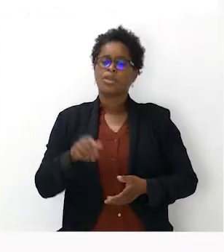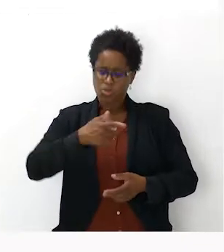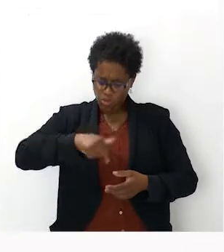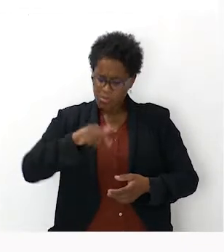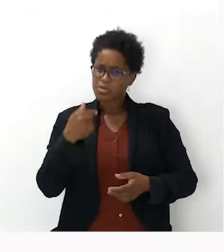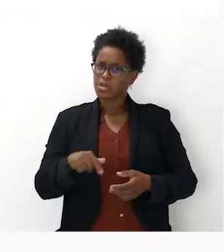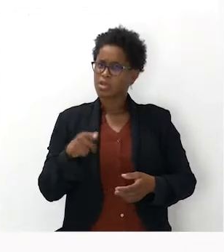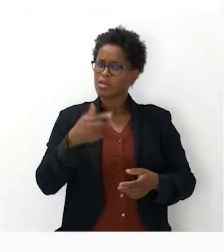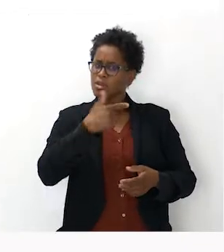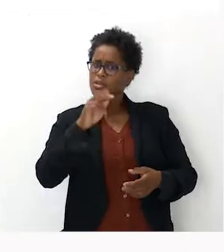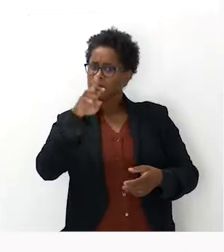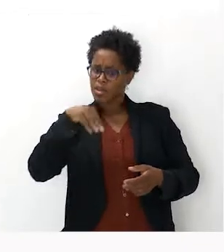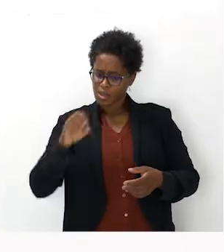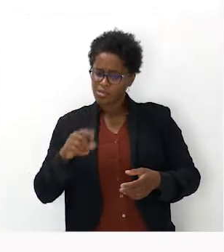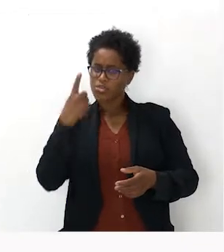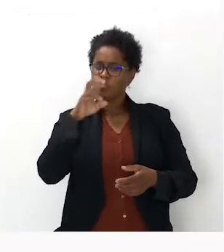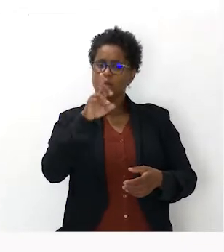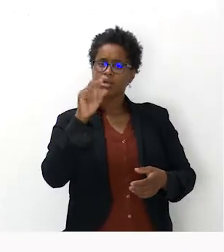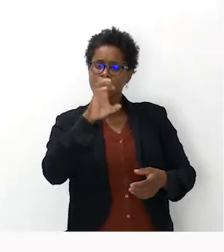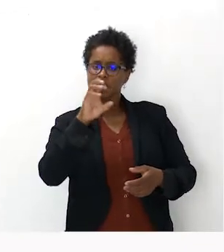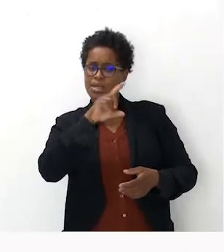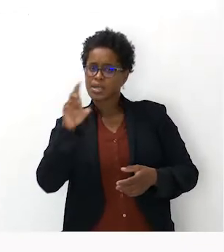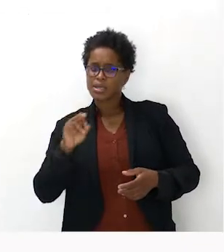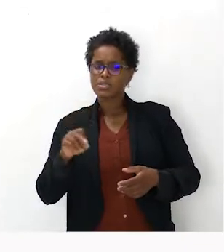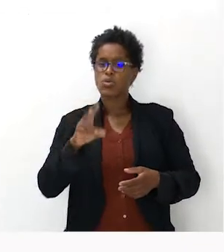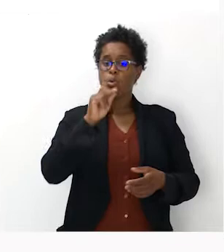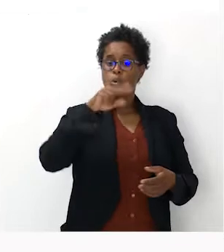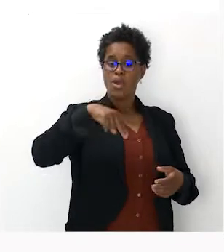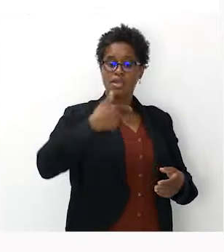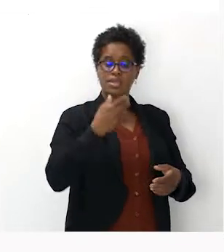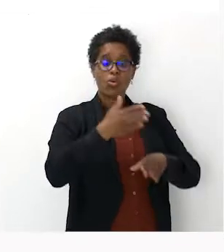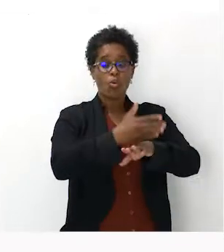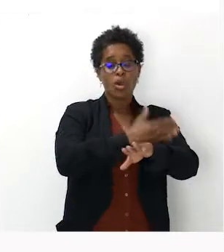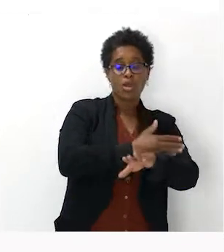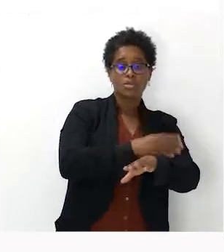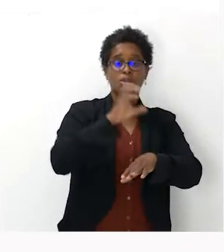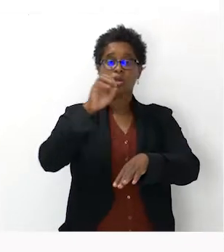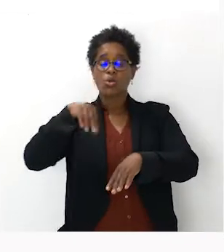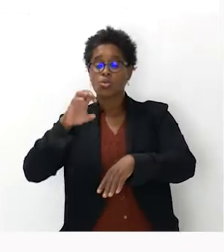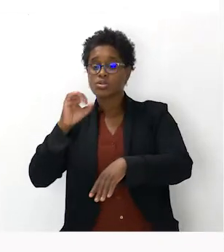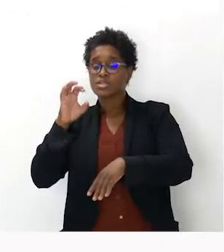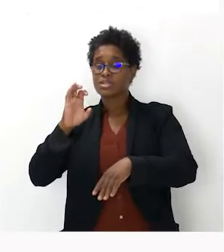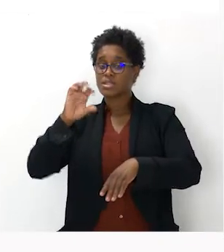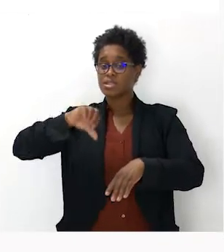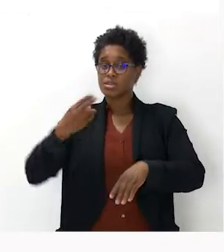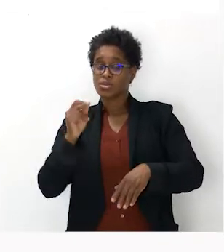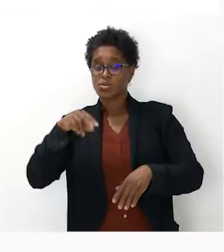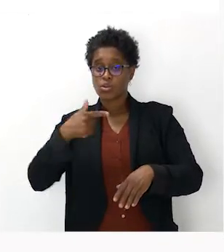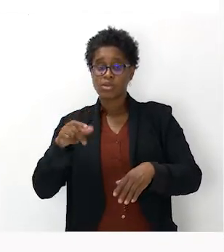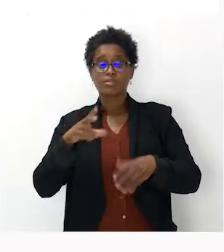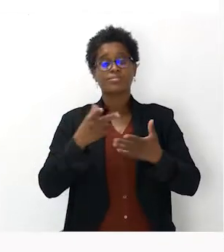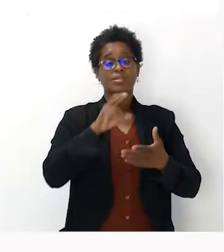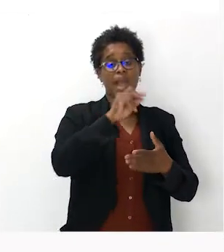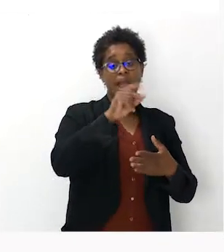Termos de uma razão, o antecedente e o consequente. Na razão A e B, já sabem, B tem que